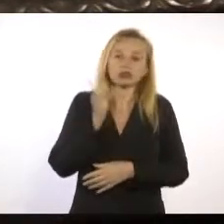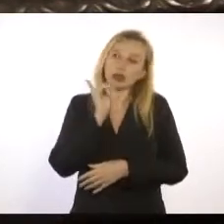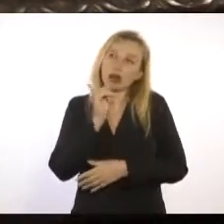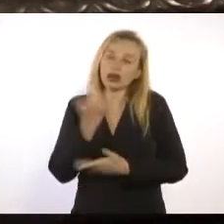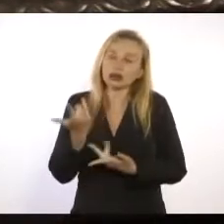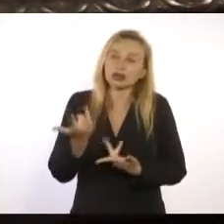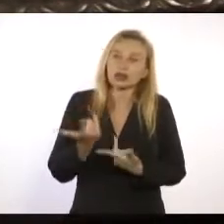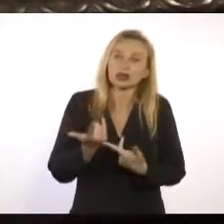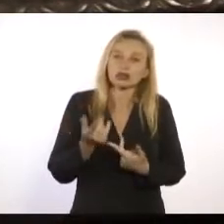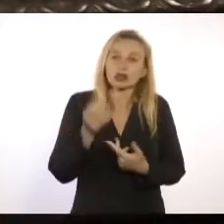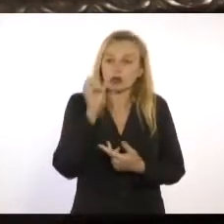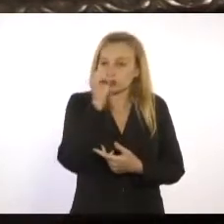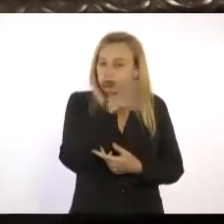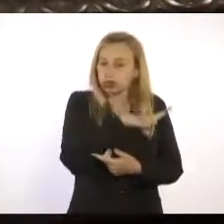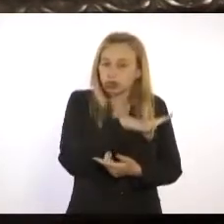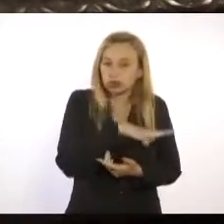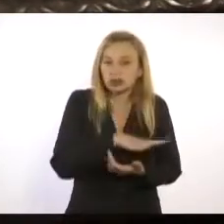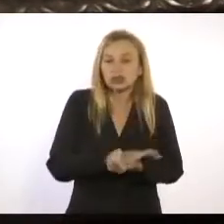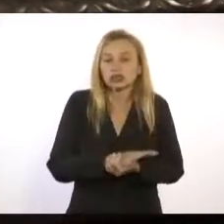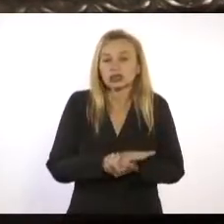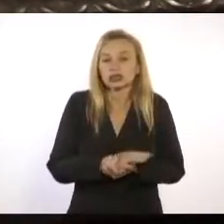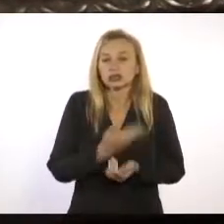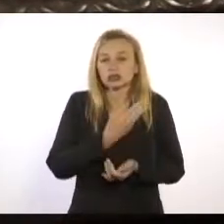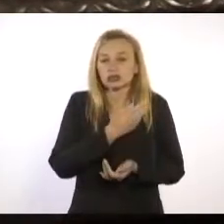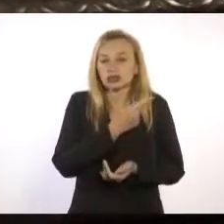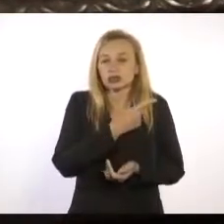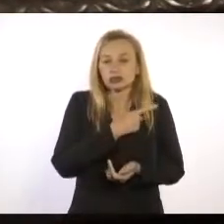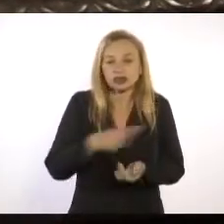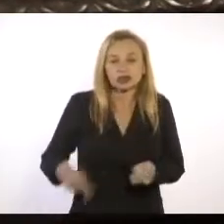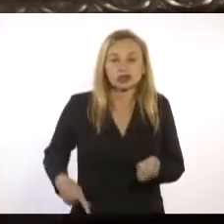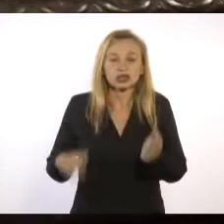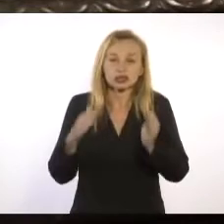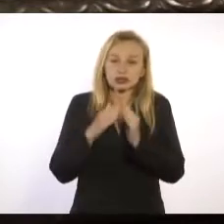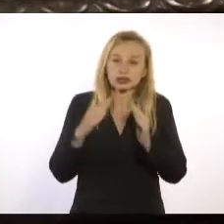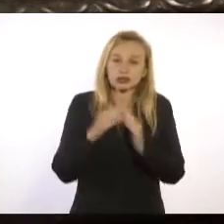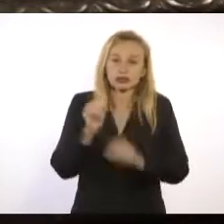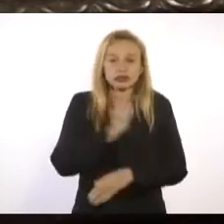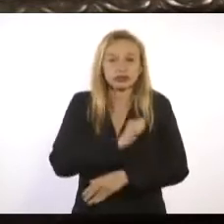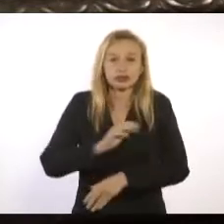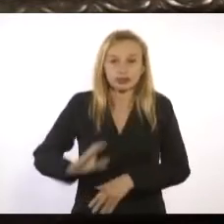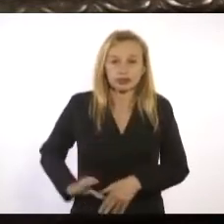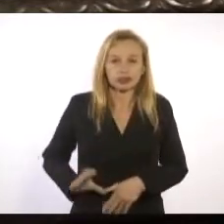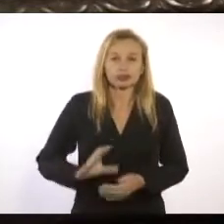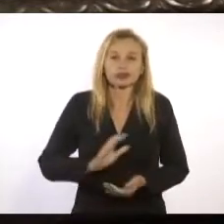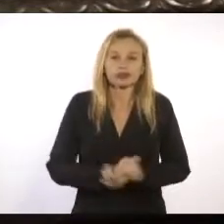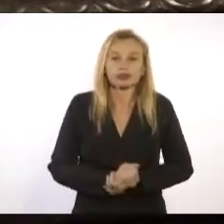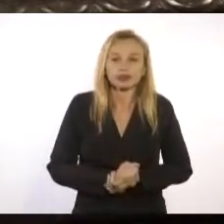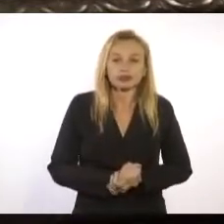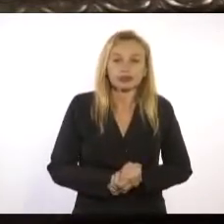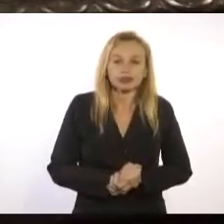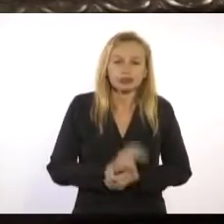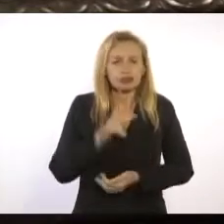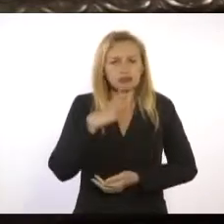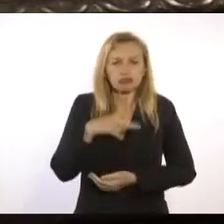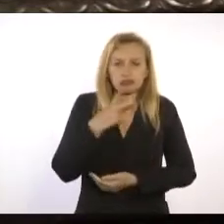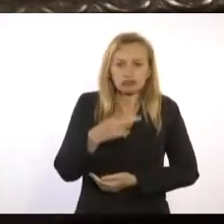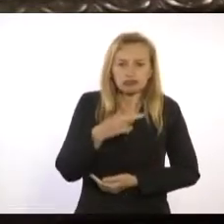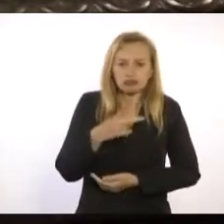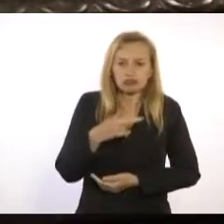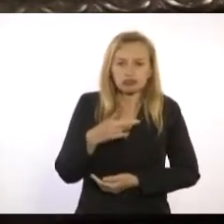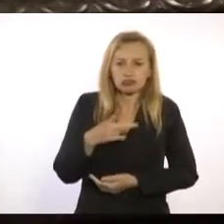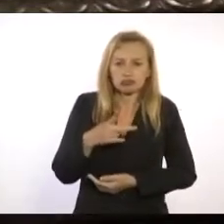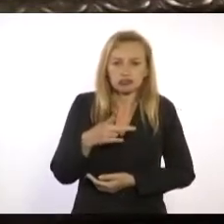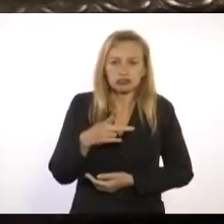relatos absurdos do presidente desta casa, deputado André Siciliano, falando da produção